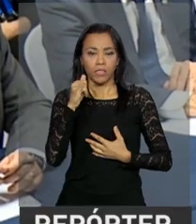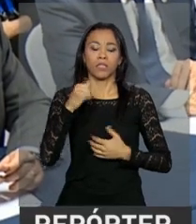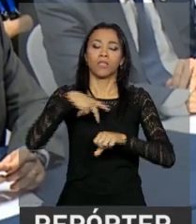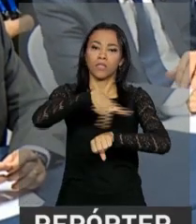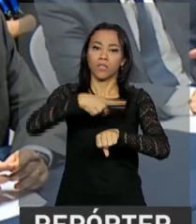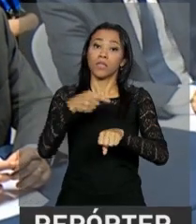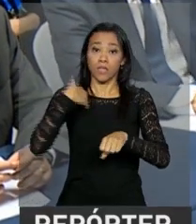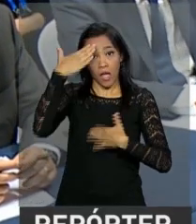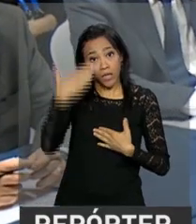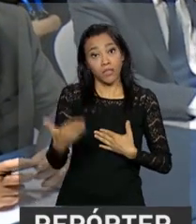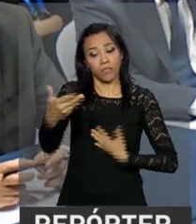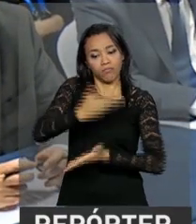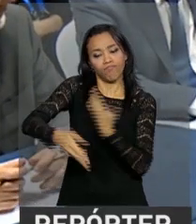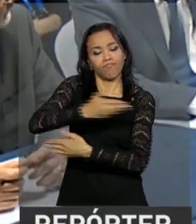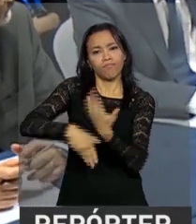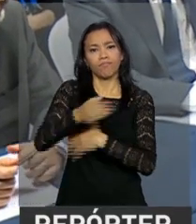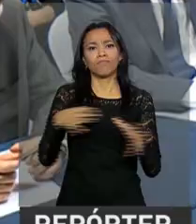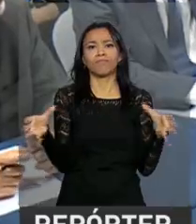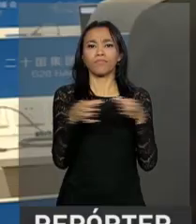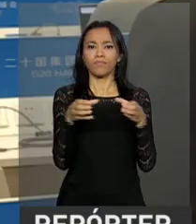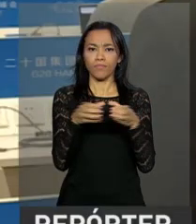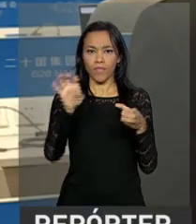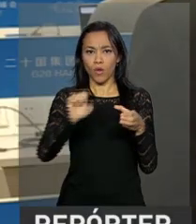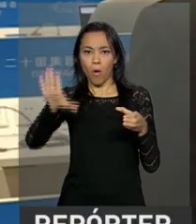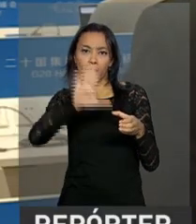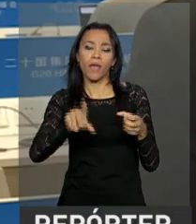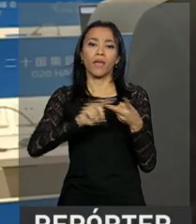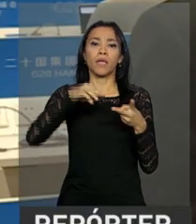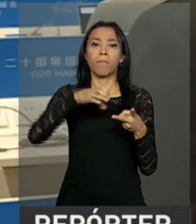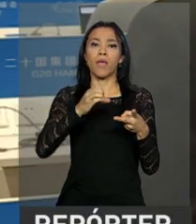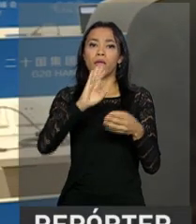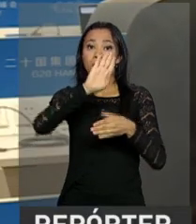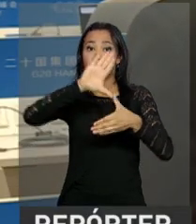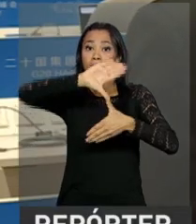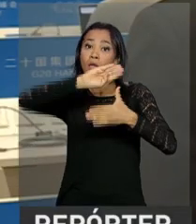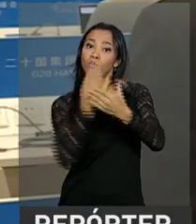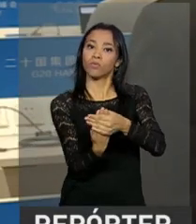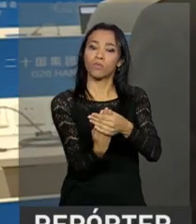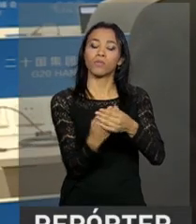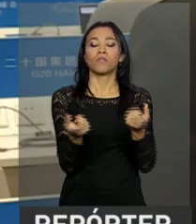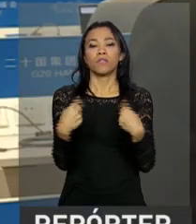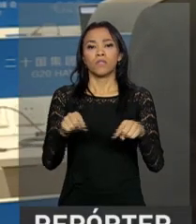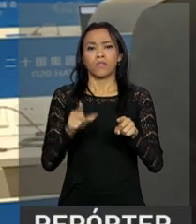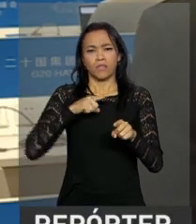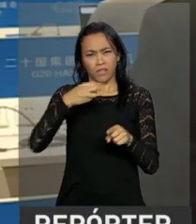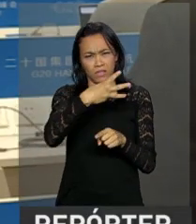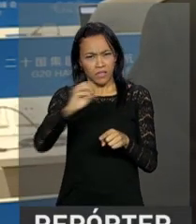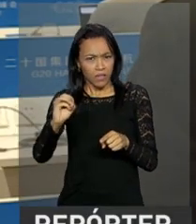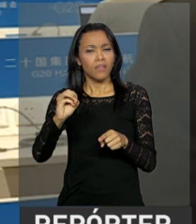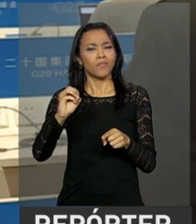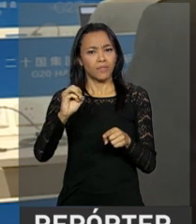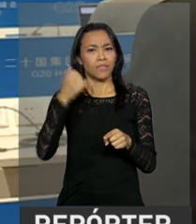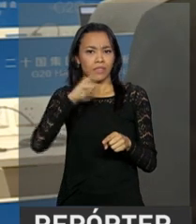acordo comercial entre Mercosul e União Europeia. Também ficou acertada a ida de uma missão de 300 empresários italianos